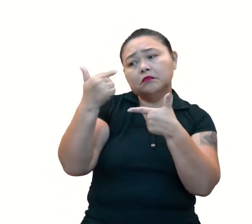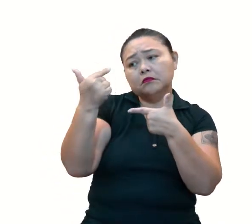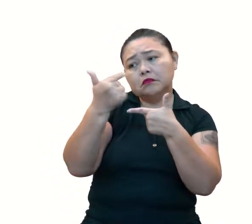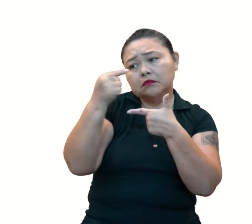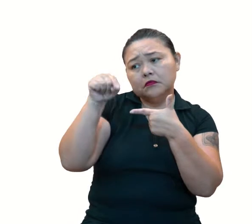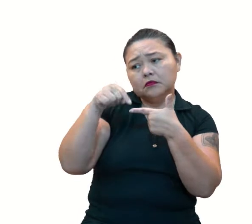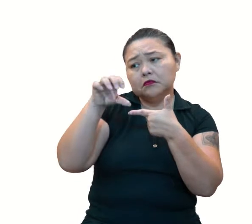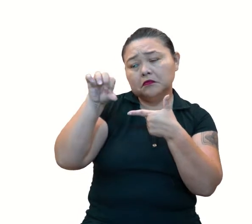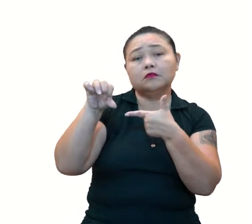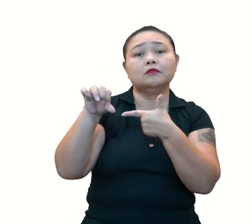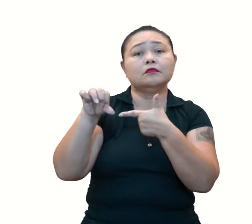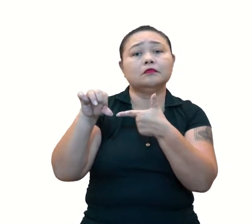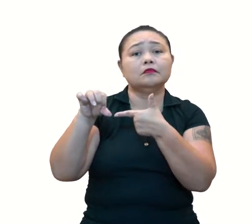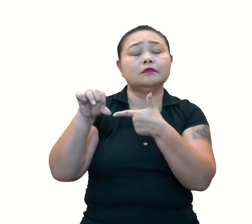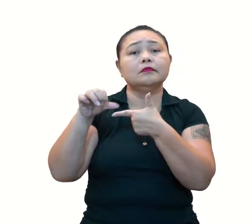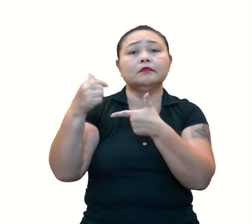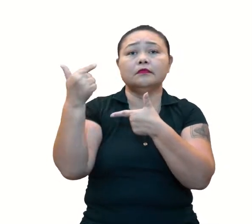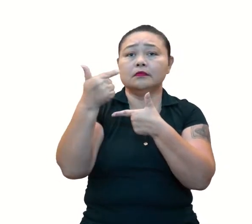22,9.